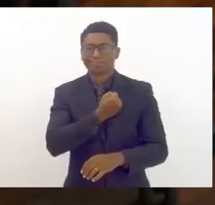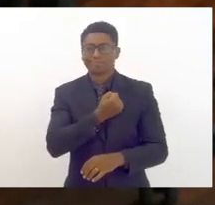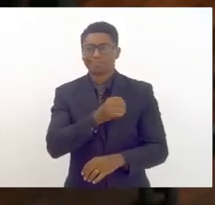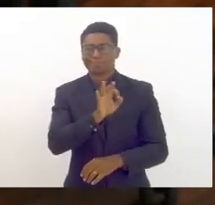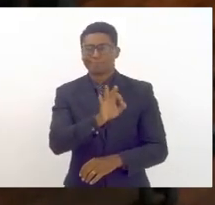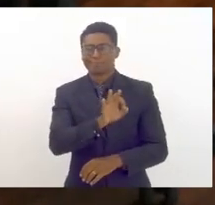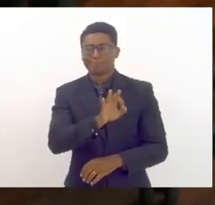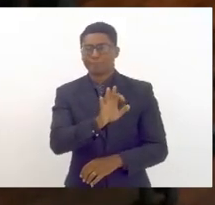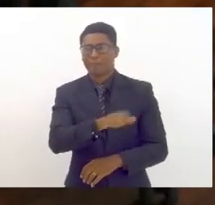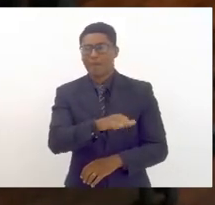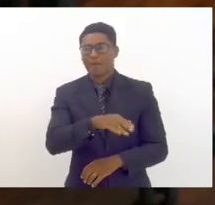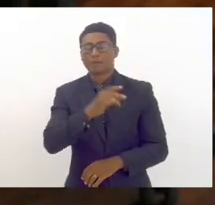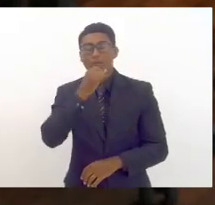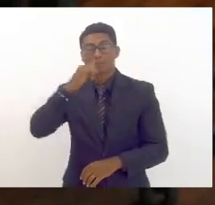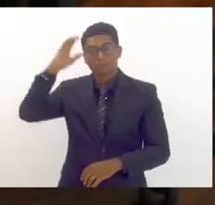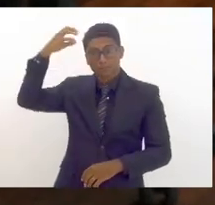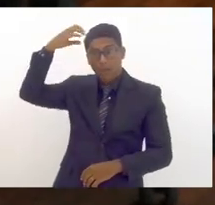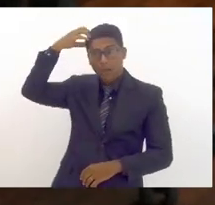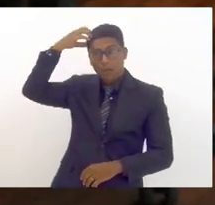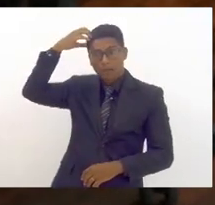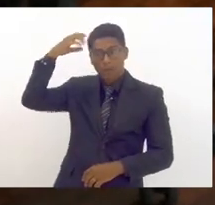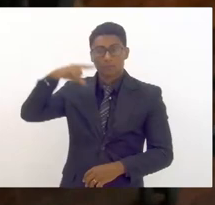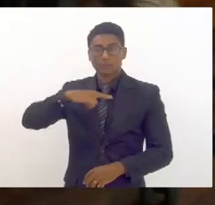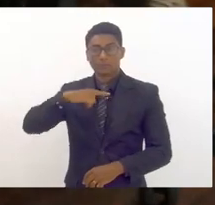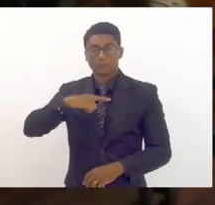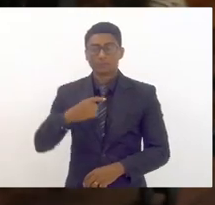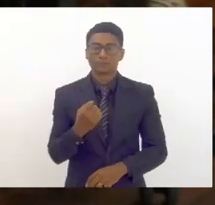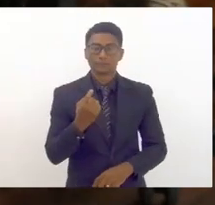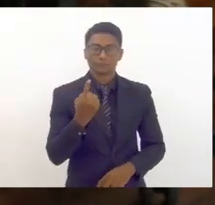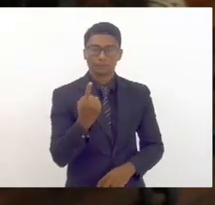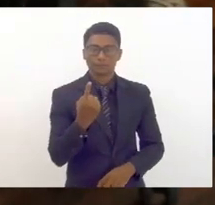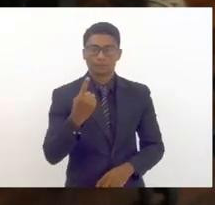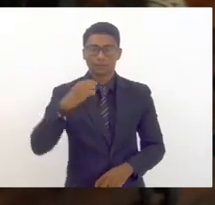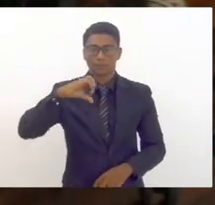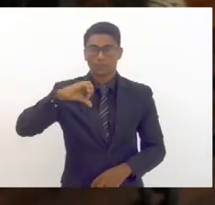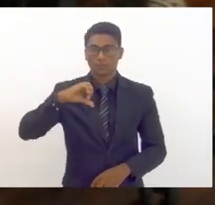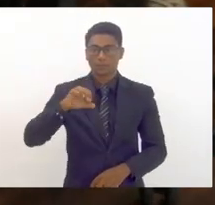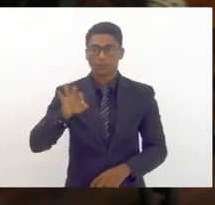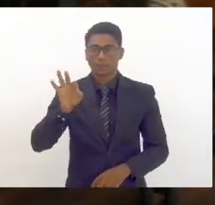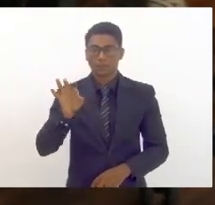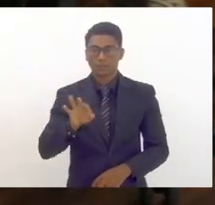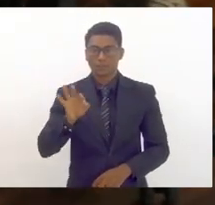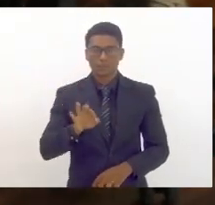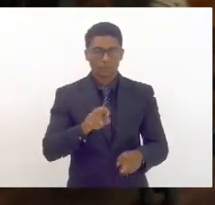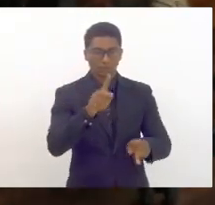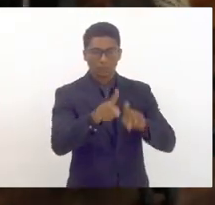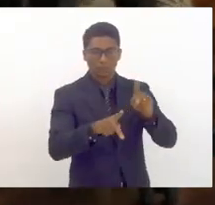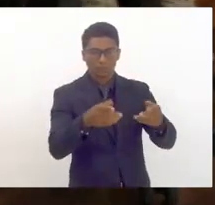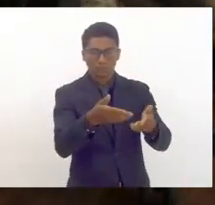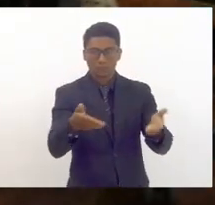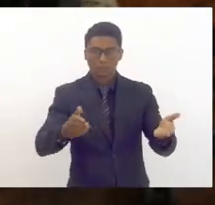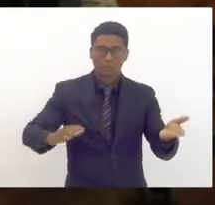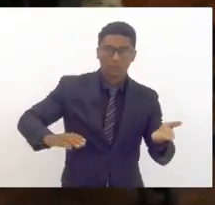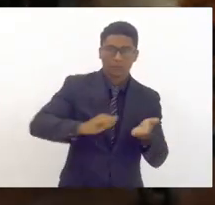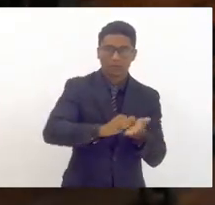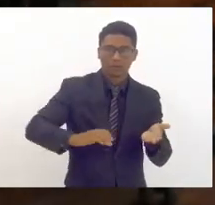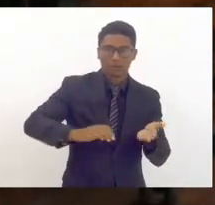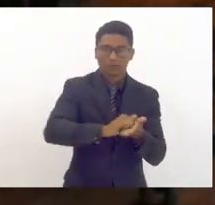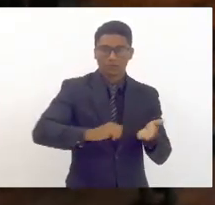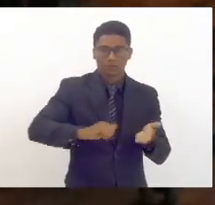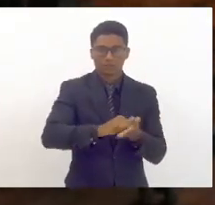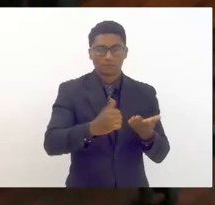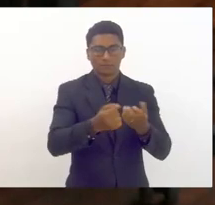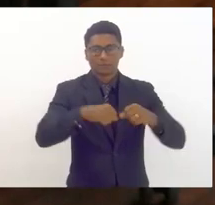dos Reis, temos 19% da nossa população cadastrada no